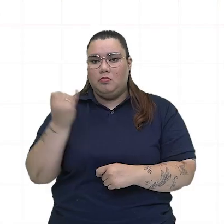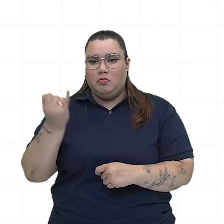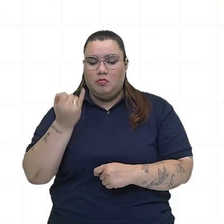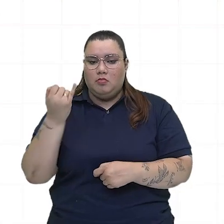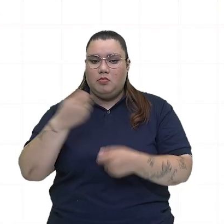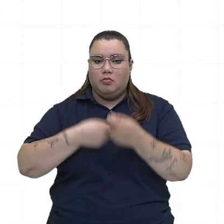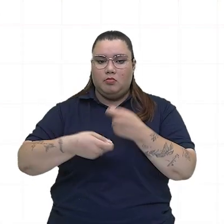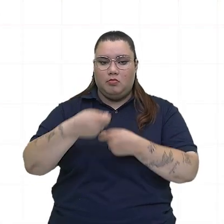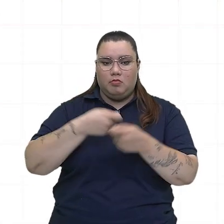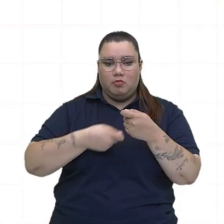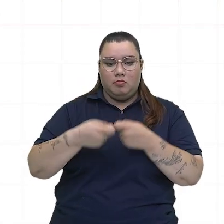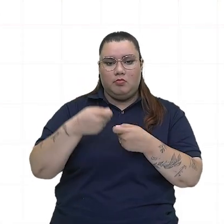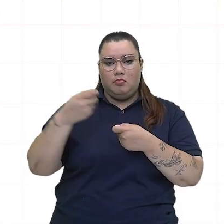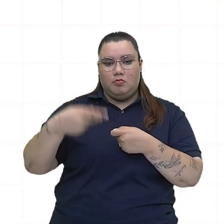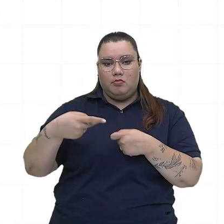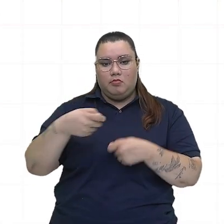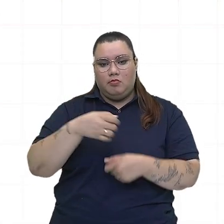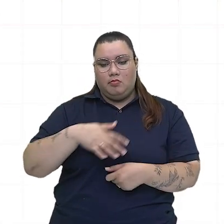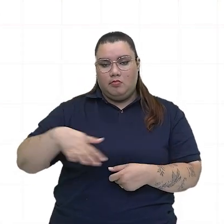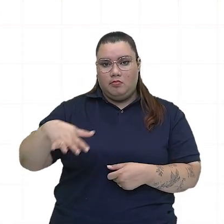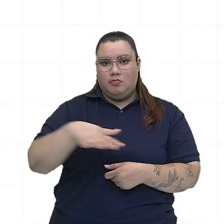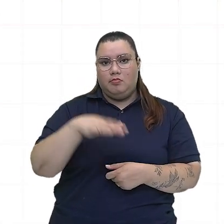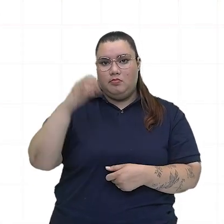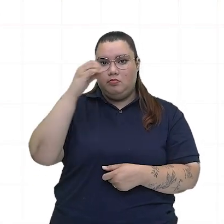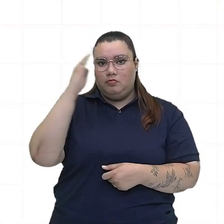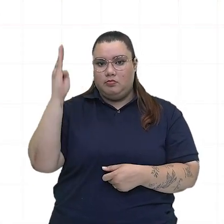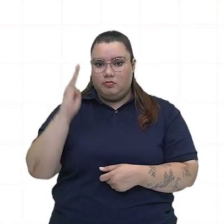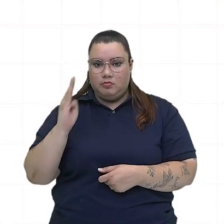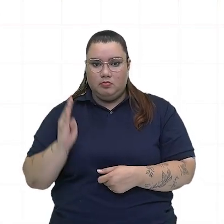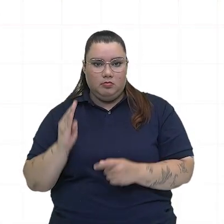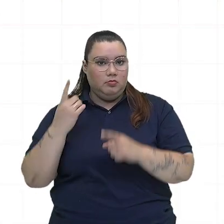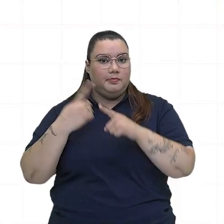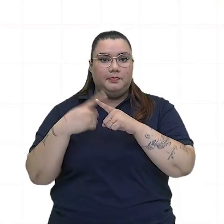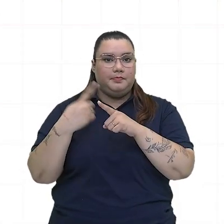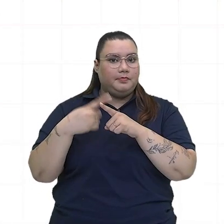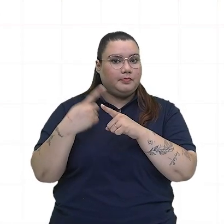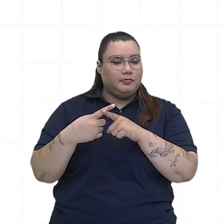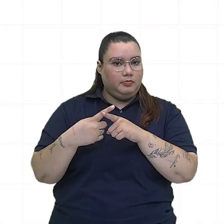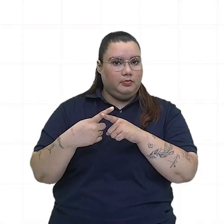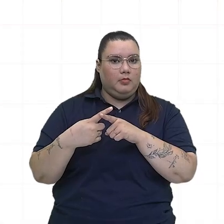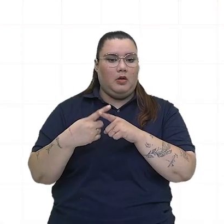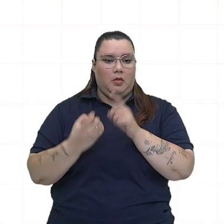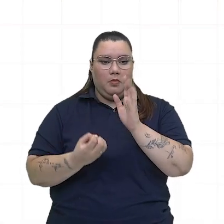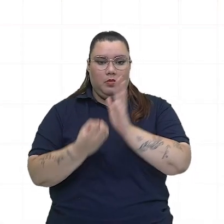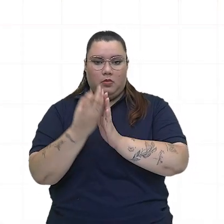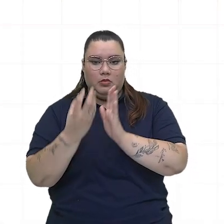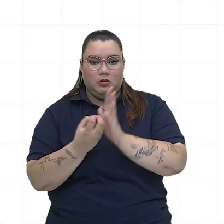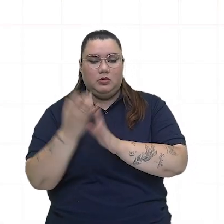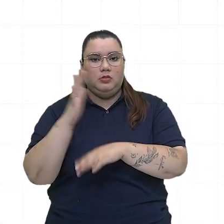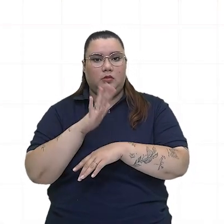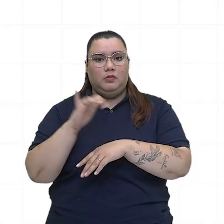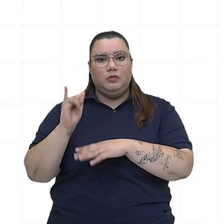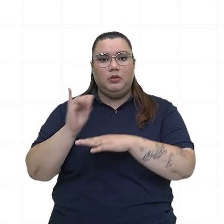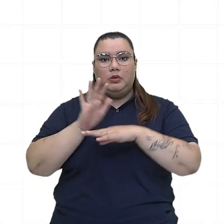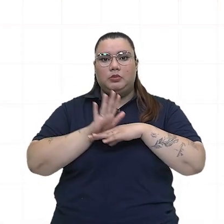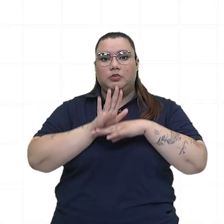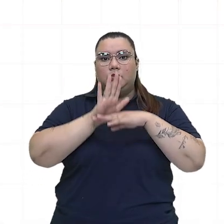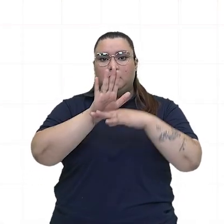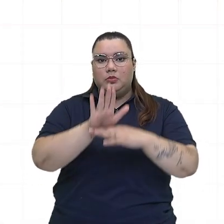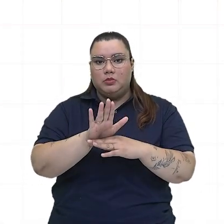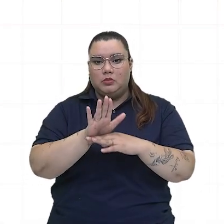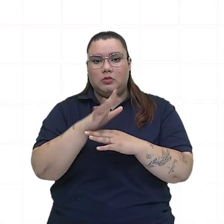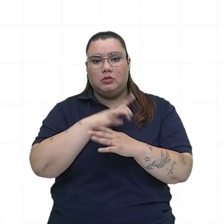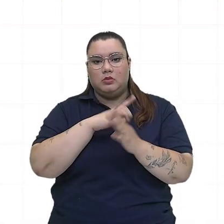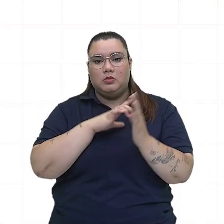importância econômica no nosso território brasileiro. Por quê? Porque a produção ela vai ajudar ali, de